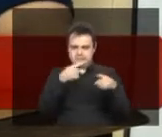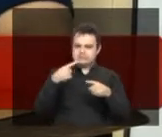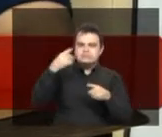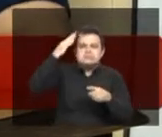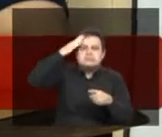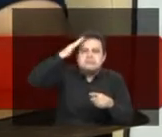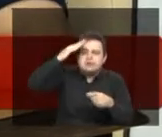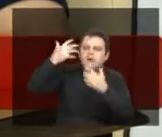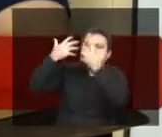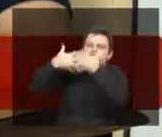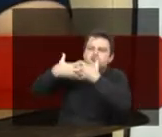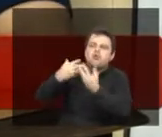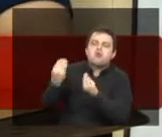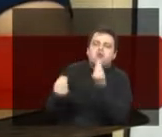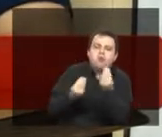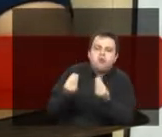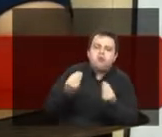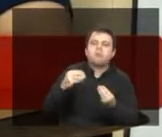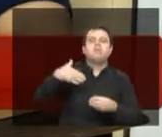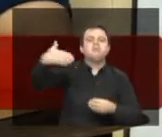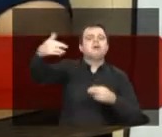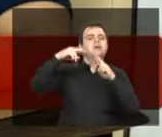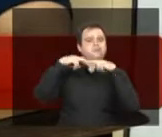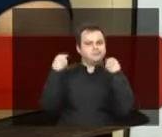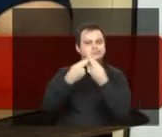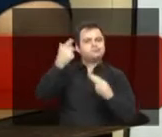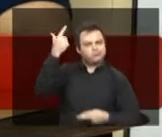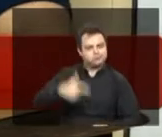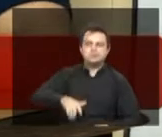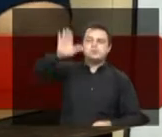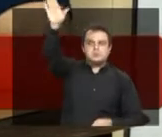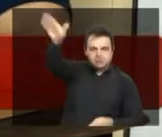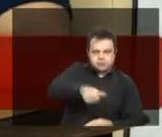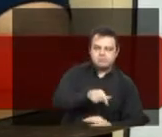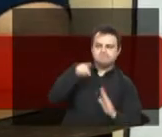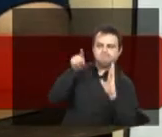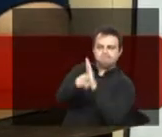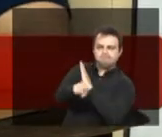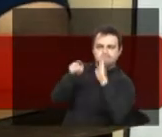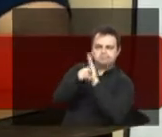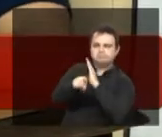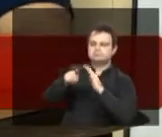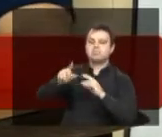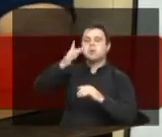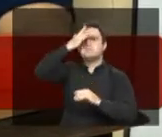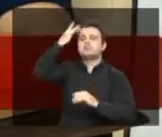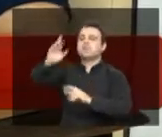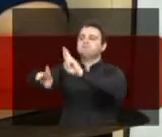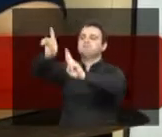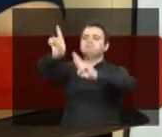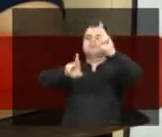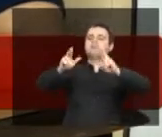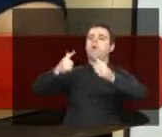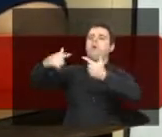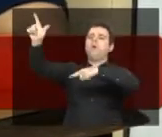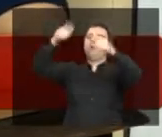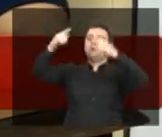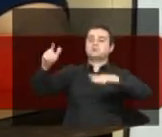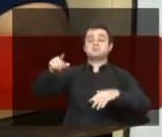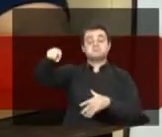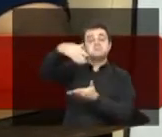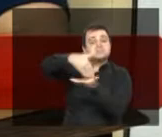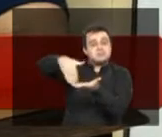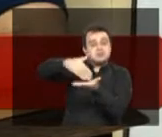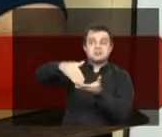alguns depoentes. Nas próximas oitivas a gente pretende chamar mais autoridades, quem sabe até propriamente